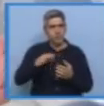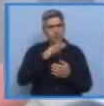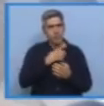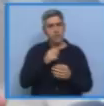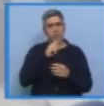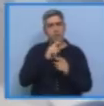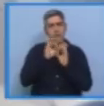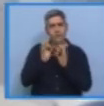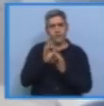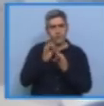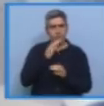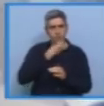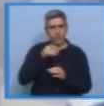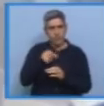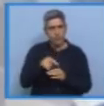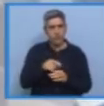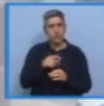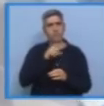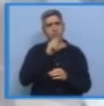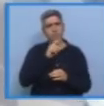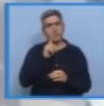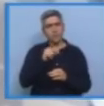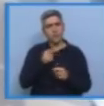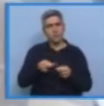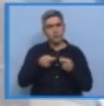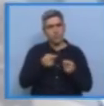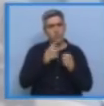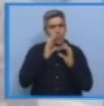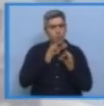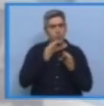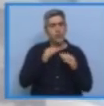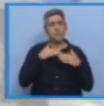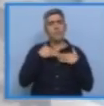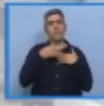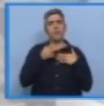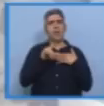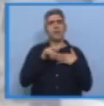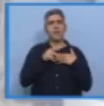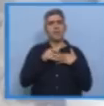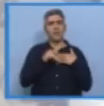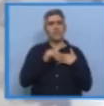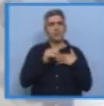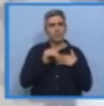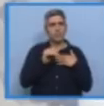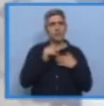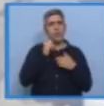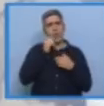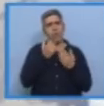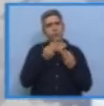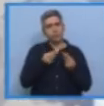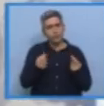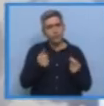que possam cuidar dos seus familiares e que podermos investir em cuidados paliativos, em poder investir em cuidados de alívio da dor e